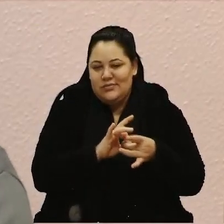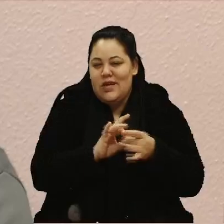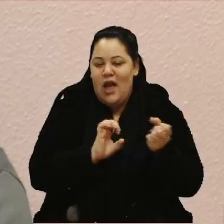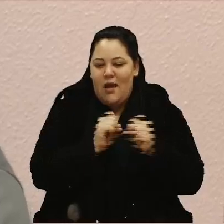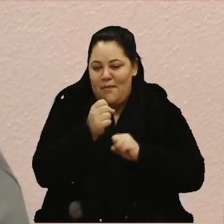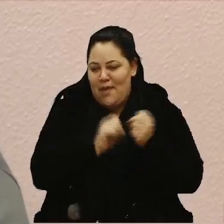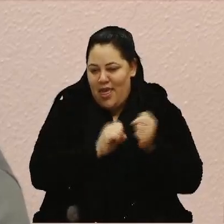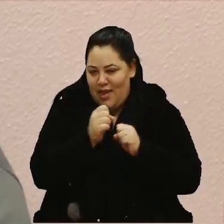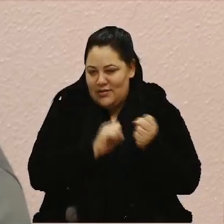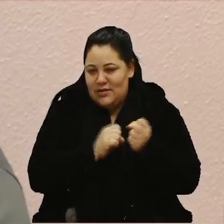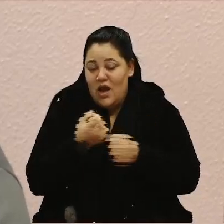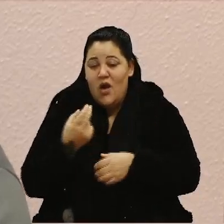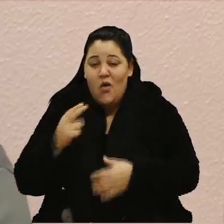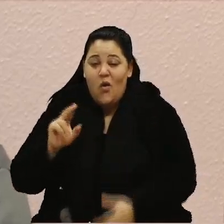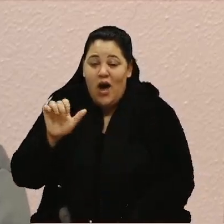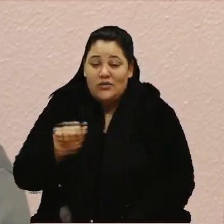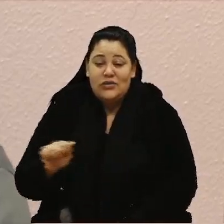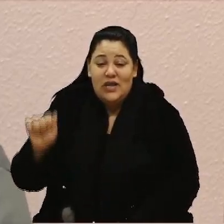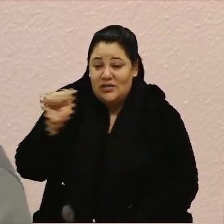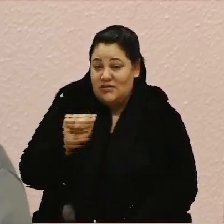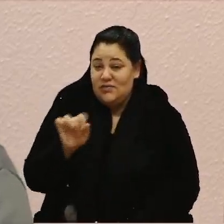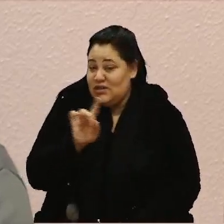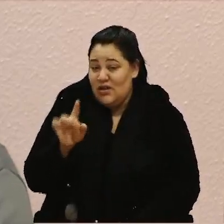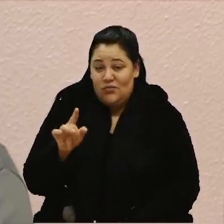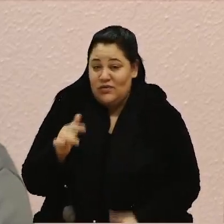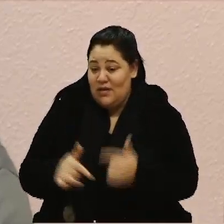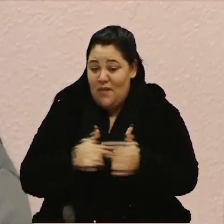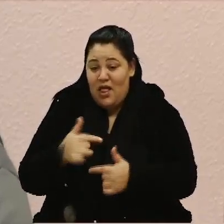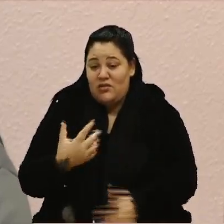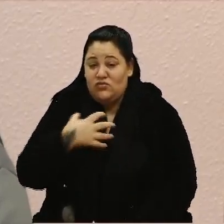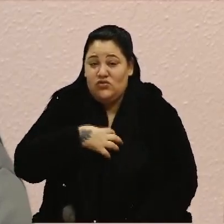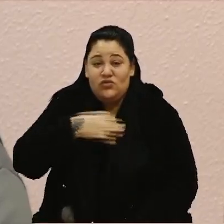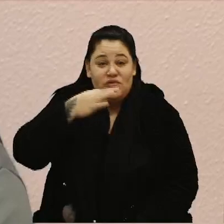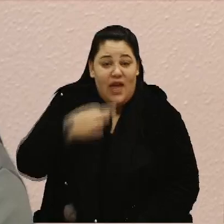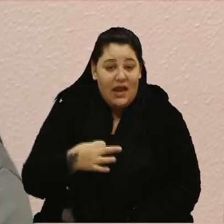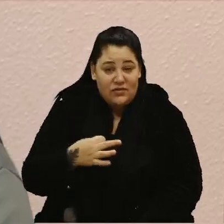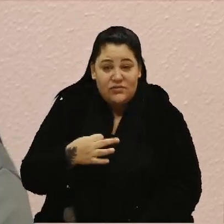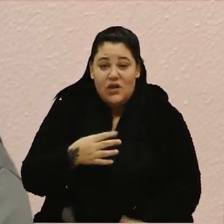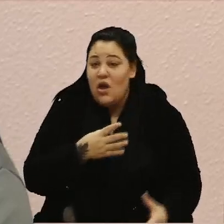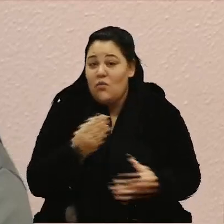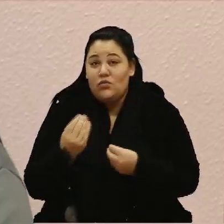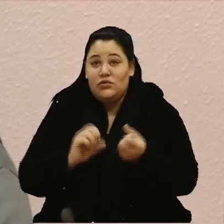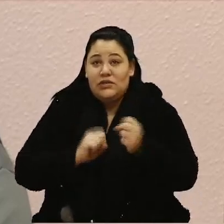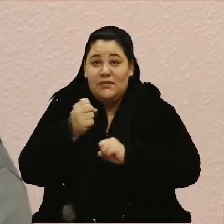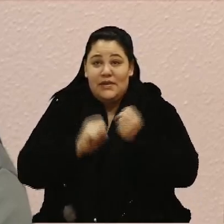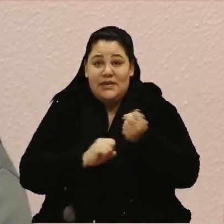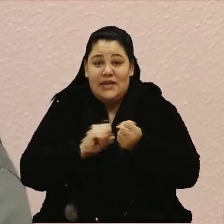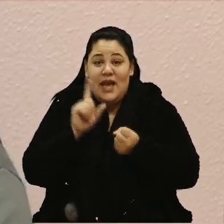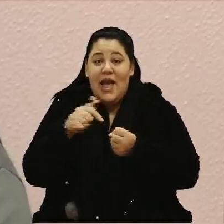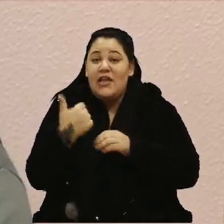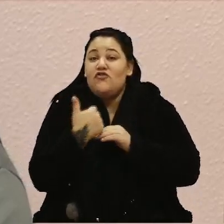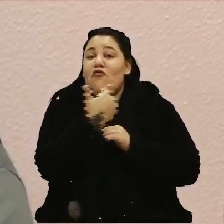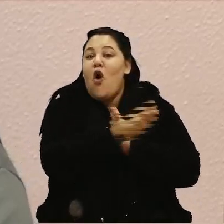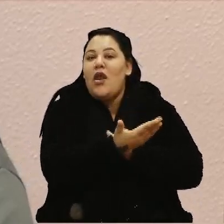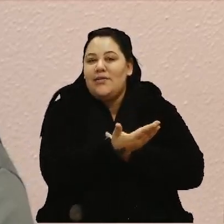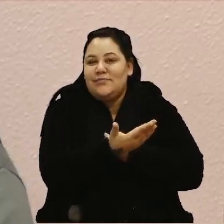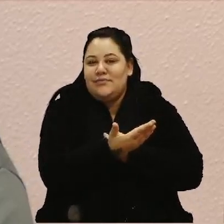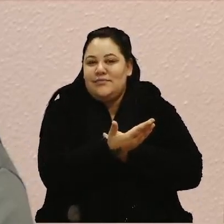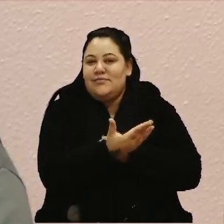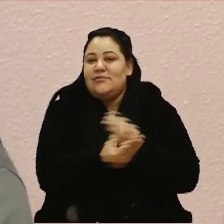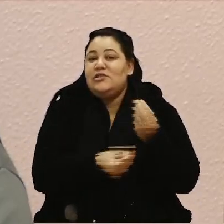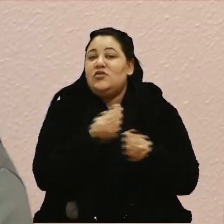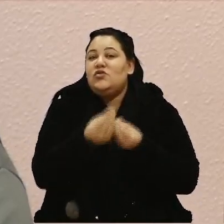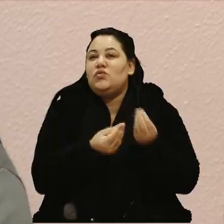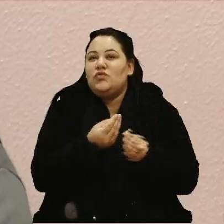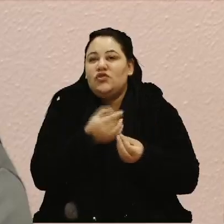ligados a grandes associações informais, e muitas empresas que vêm para cá catar o lixo da nossa cidade, elas são de fora, inclusive. Então, como que a gente vai